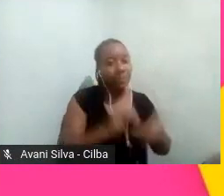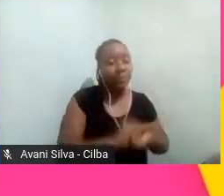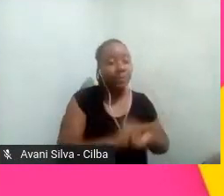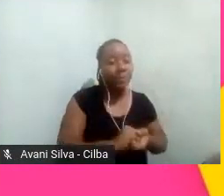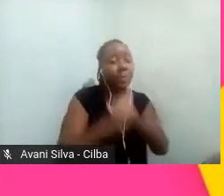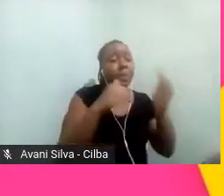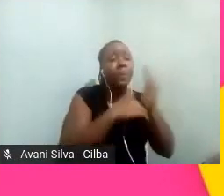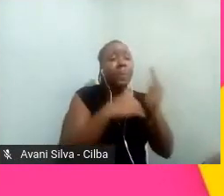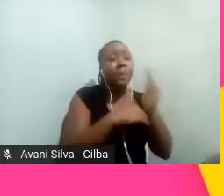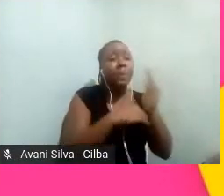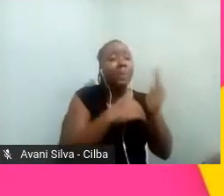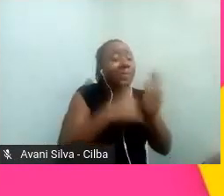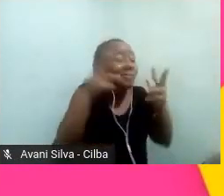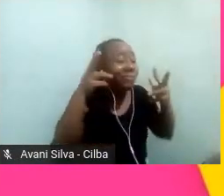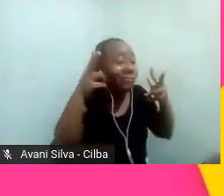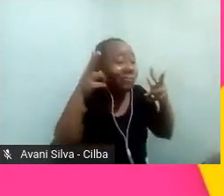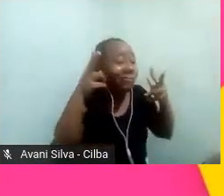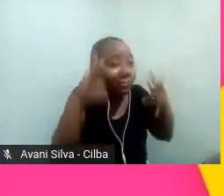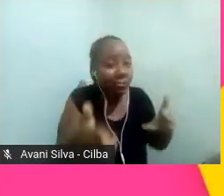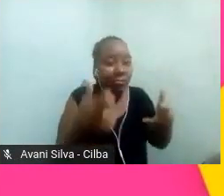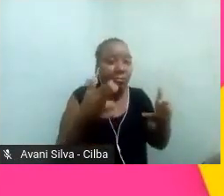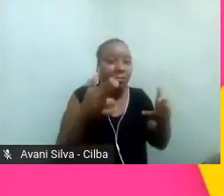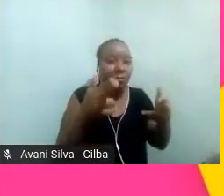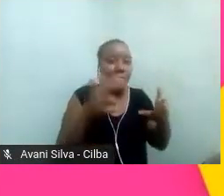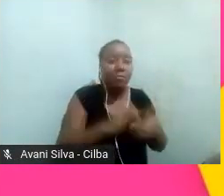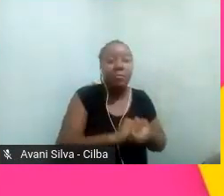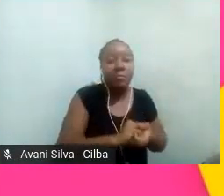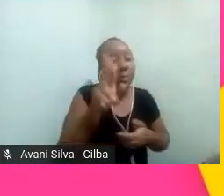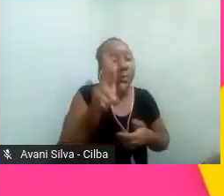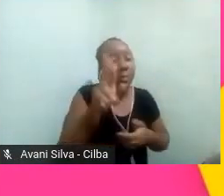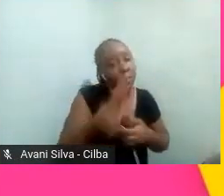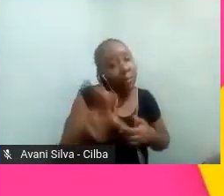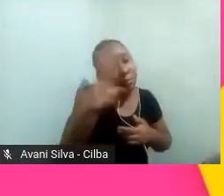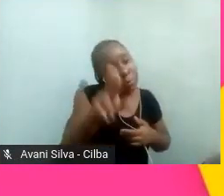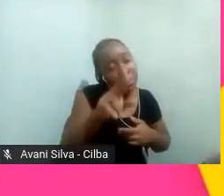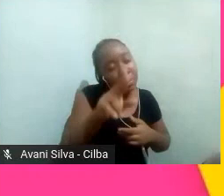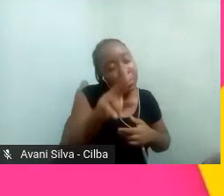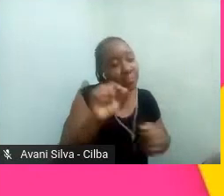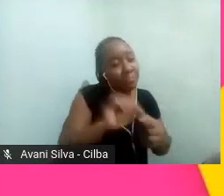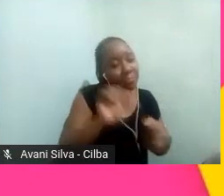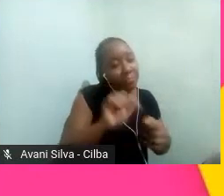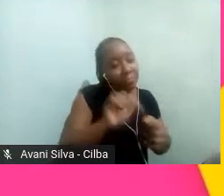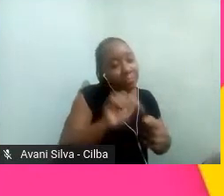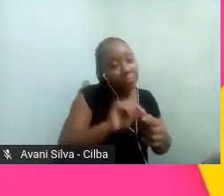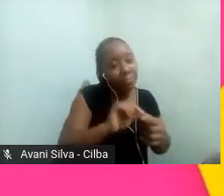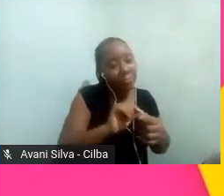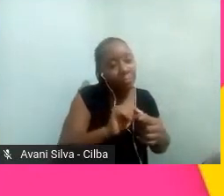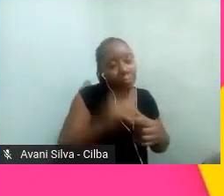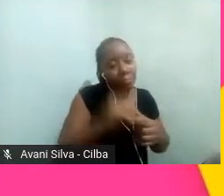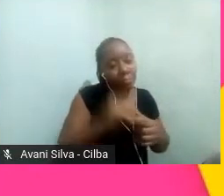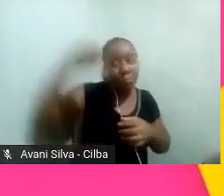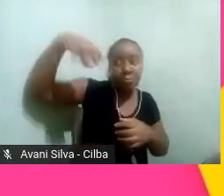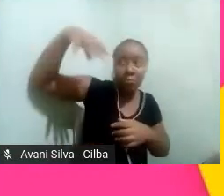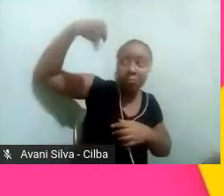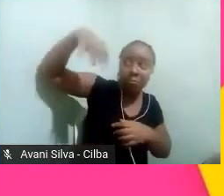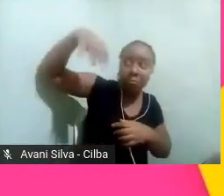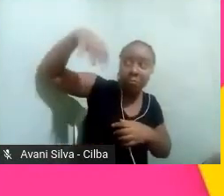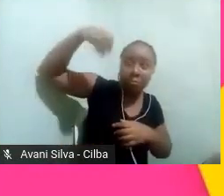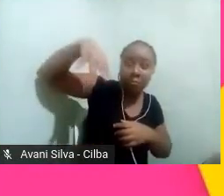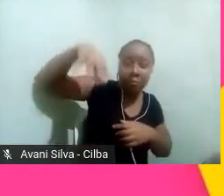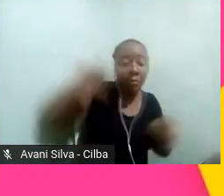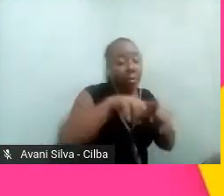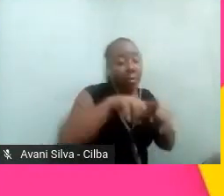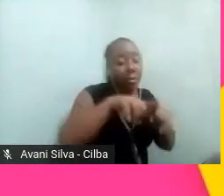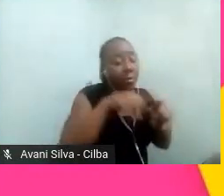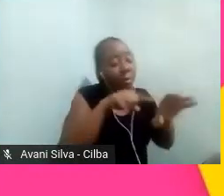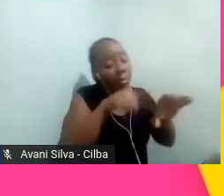é exatamente o que eu usaria para fazer a automação de luzes e de um motor, que é o